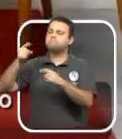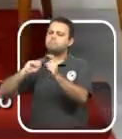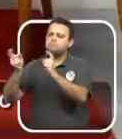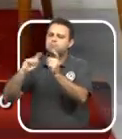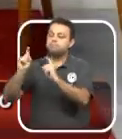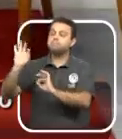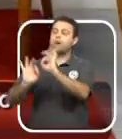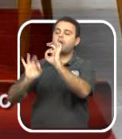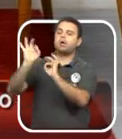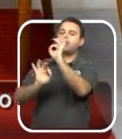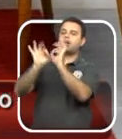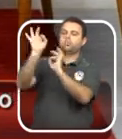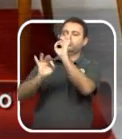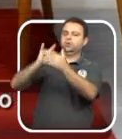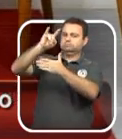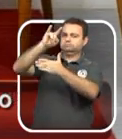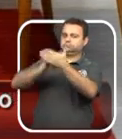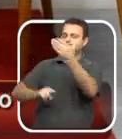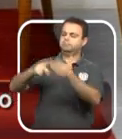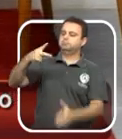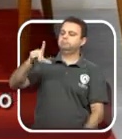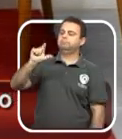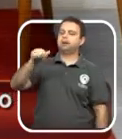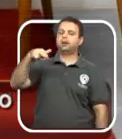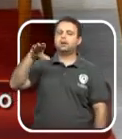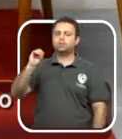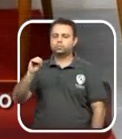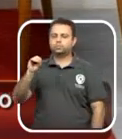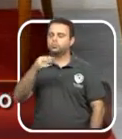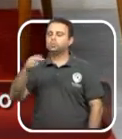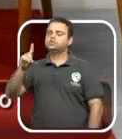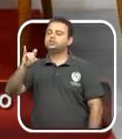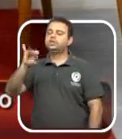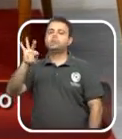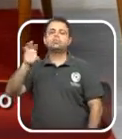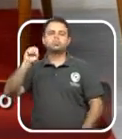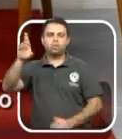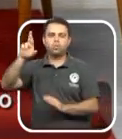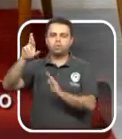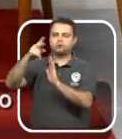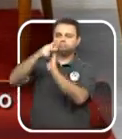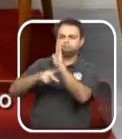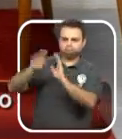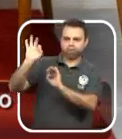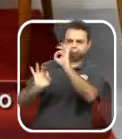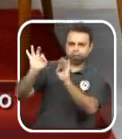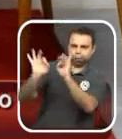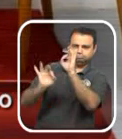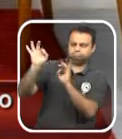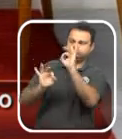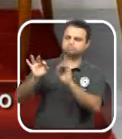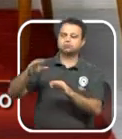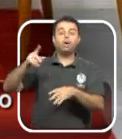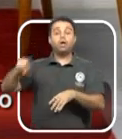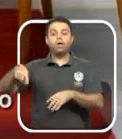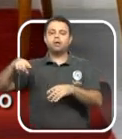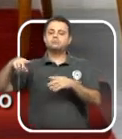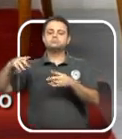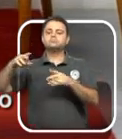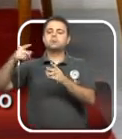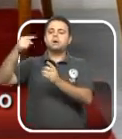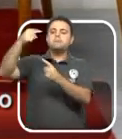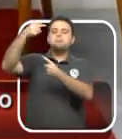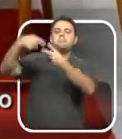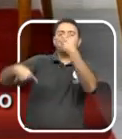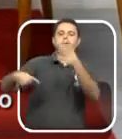gente chama de plano diretor, é um plano que pensa as ações para a região, e isso é muito importante. O senhor